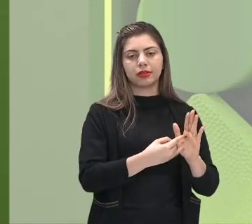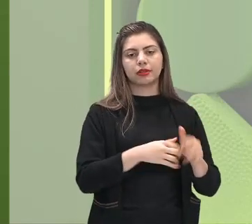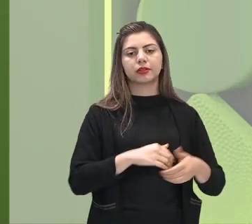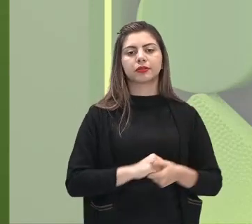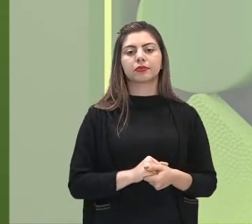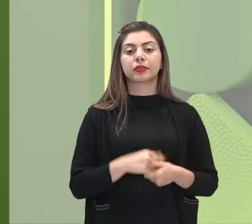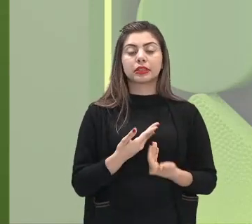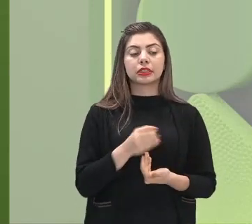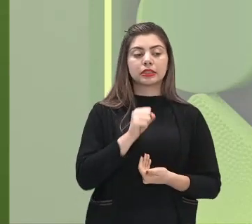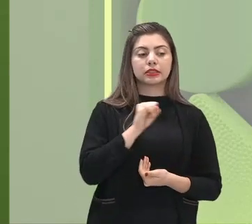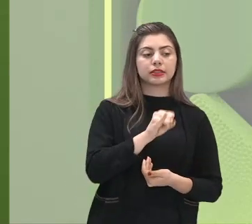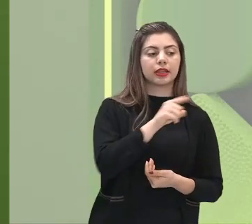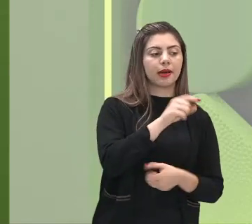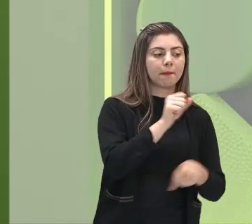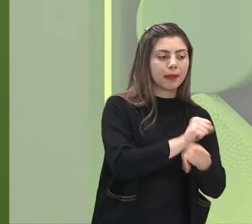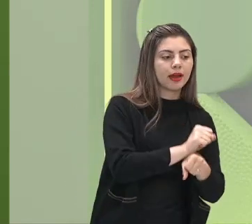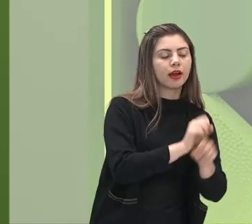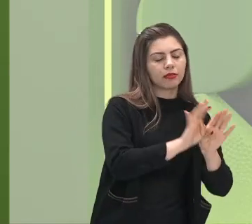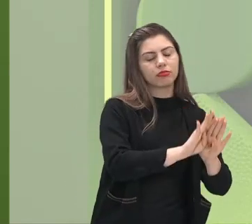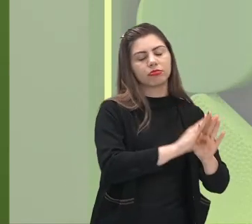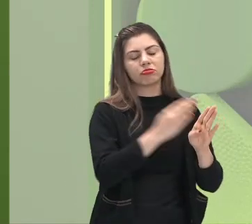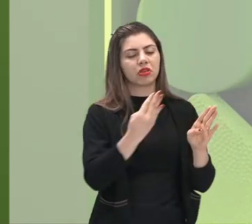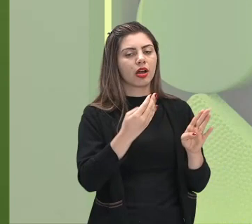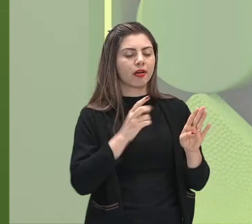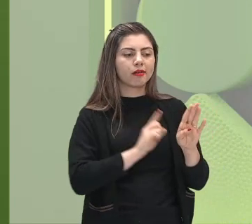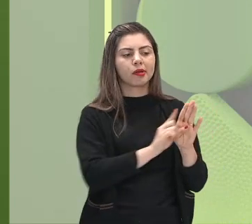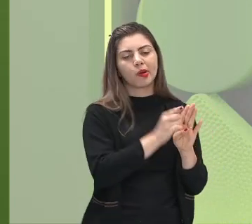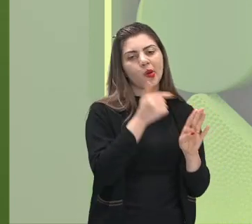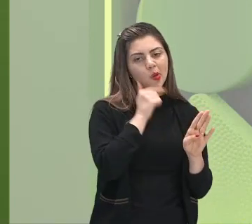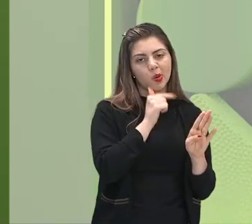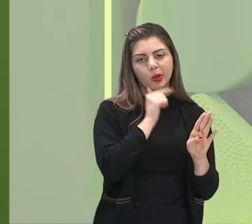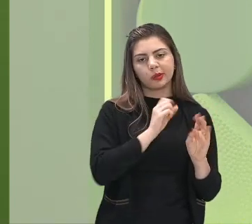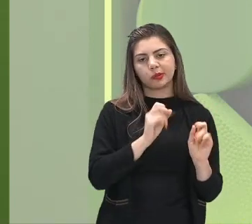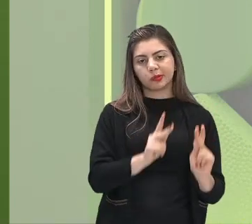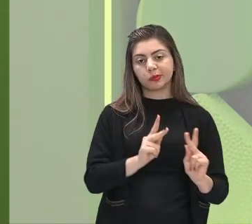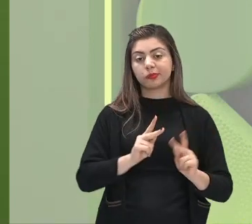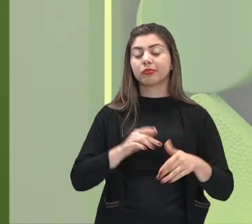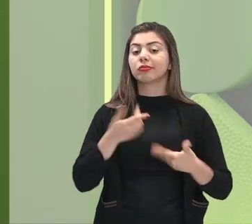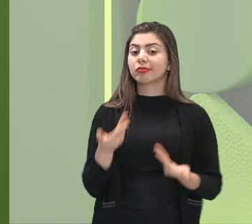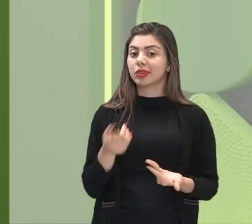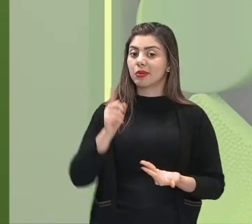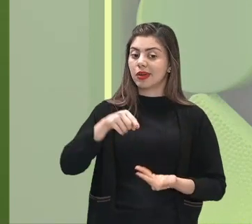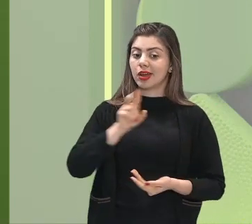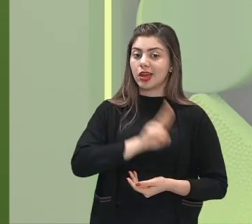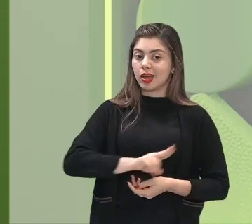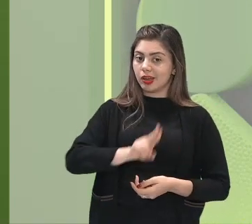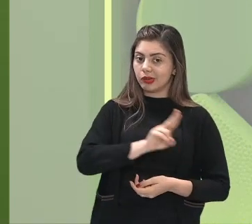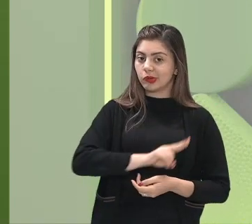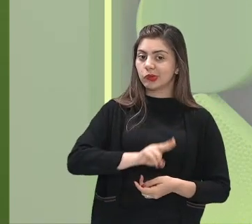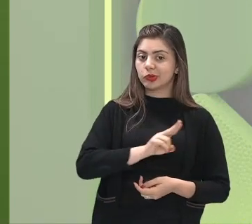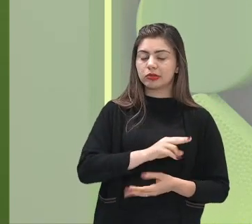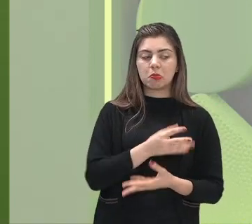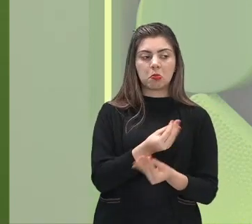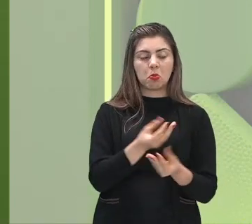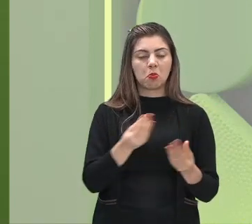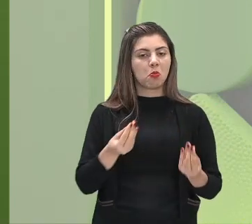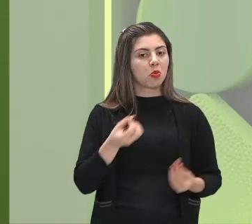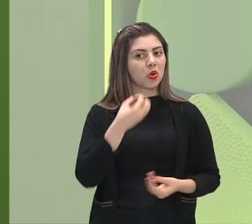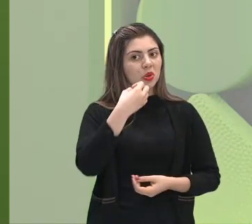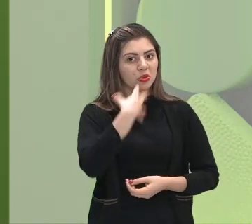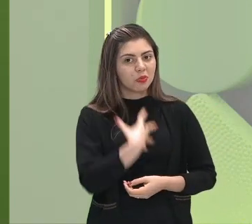abre a porta, eu posso então entrar no recinto. Tá legal, pessoal? É uma utilização muito